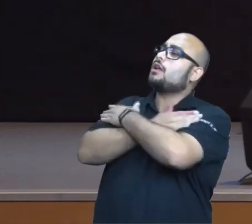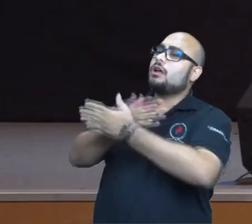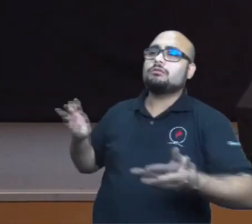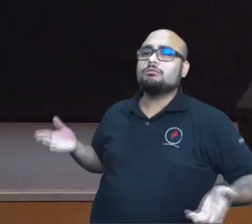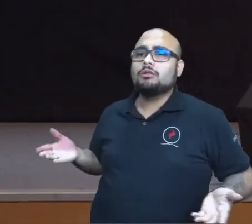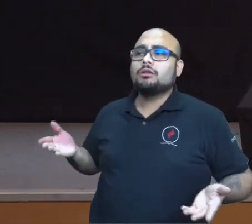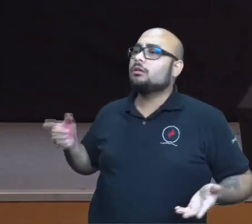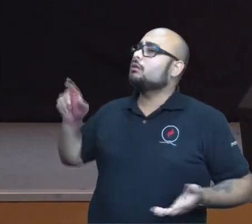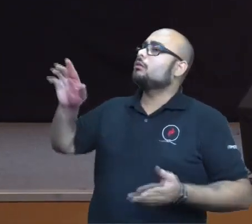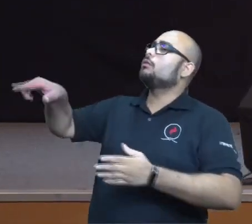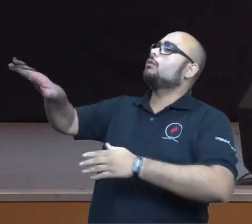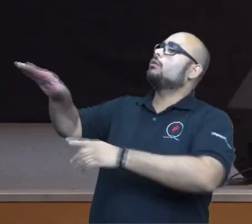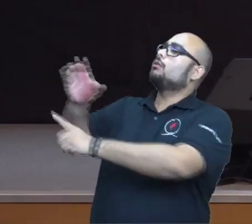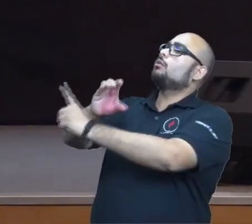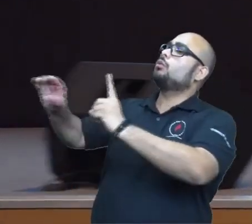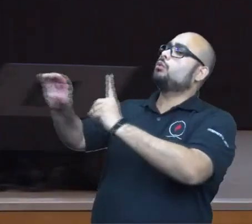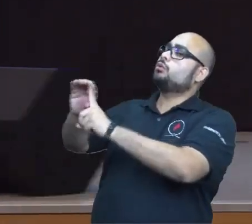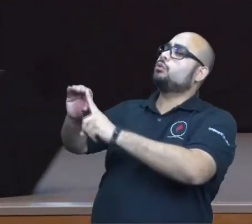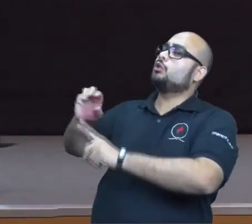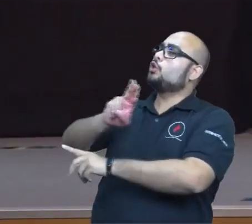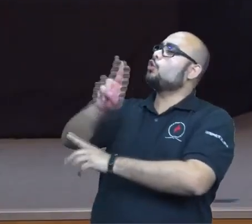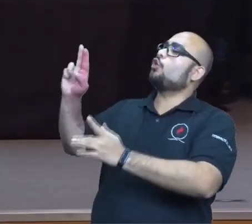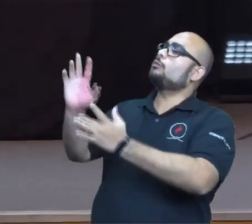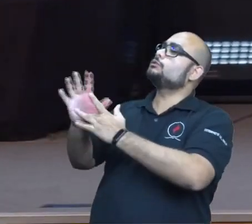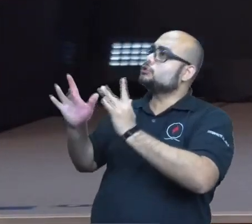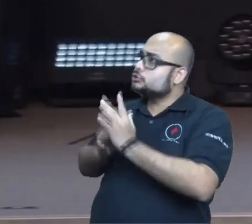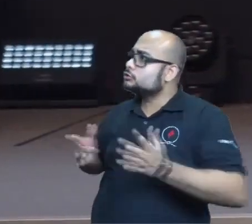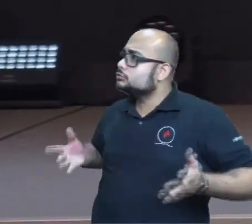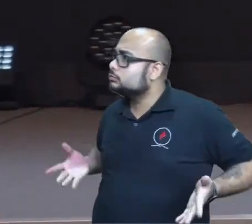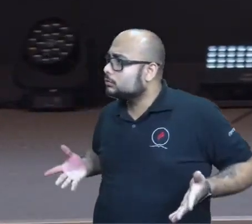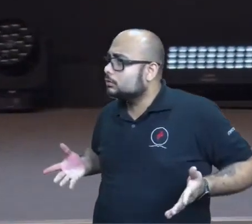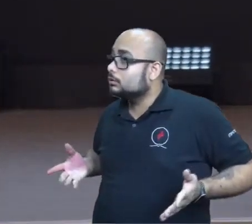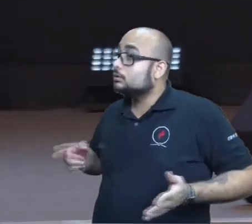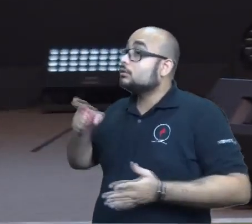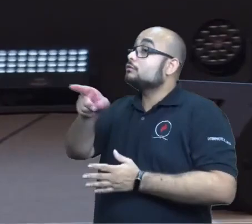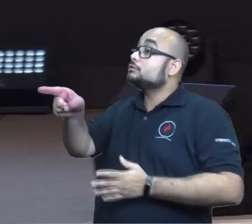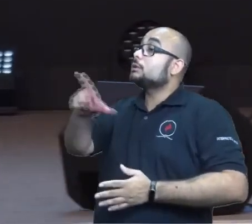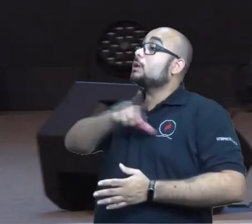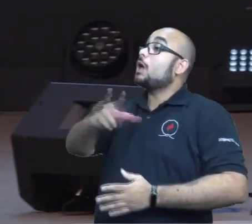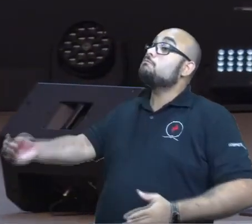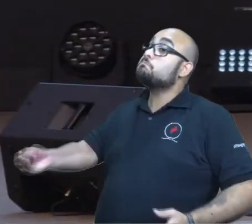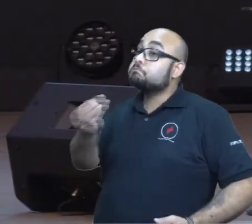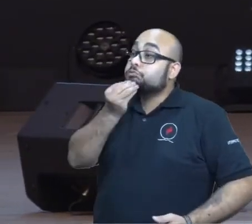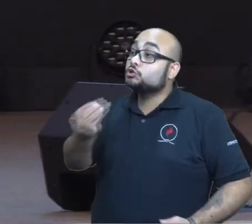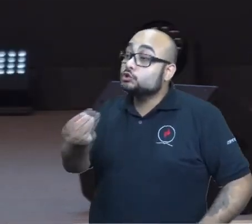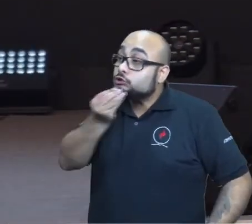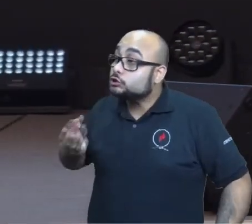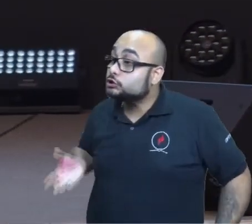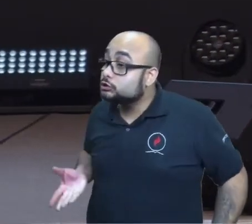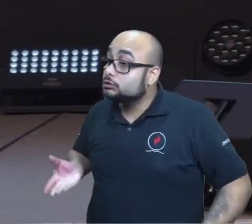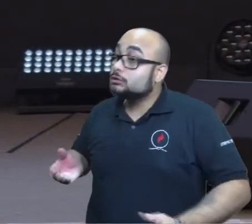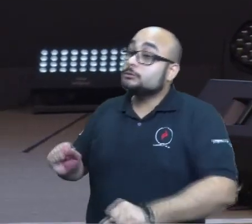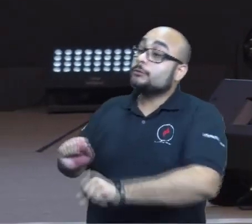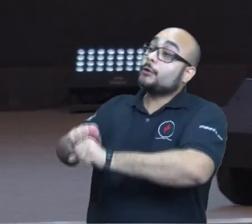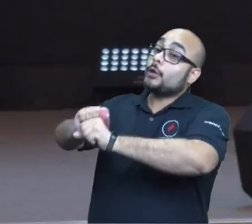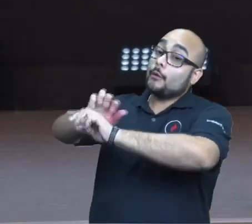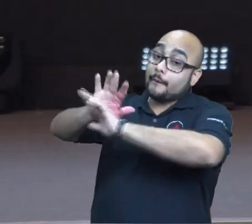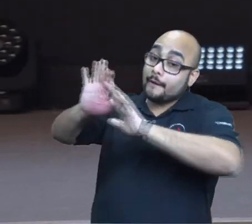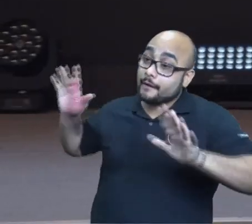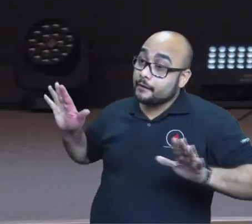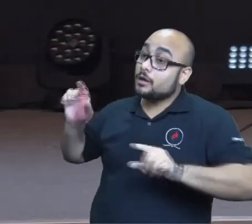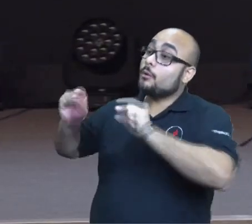seu crente Diga para ele em nome de Jesus Você tem uma razão no mínimo para glorificar a Deus